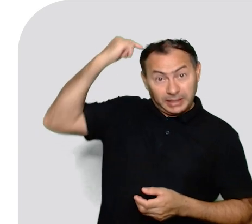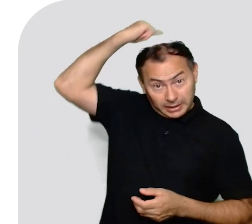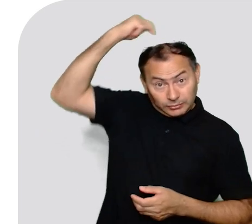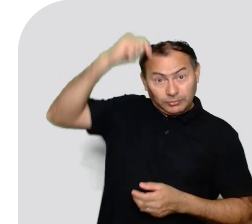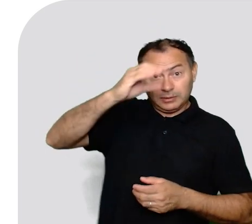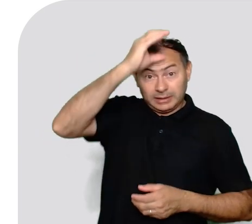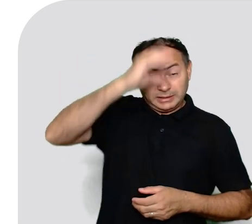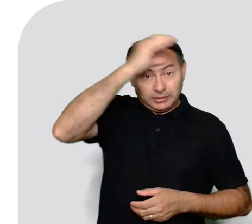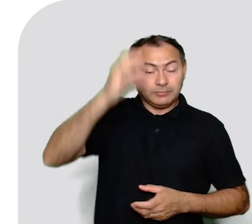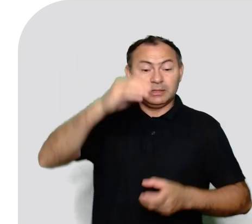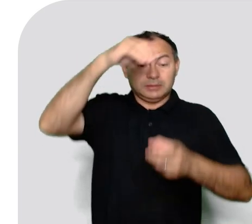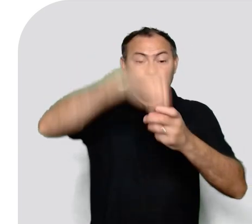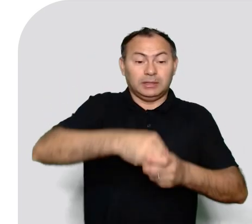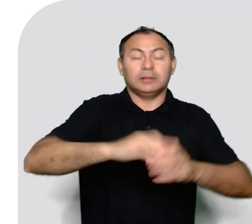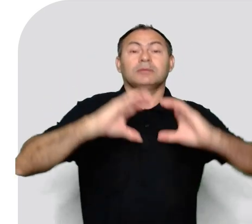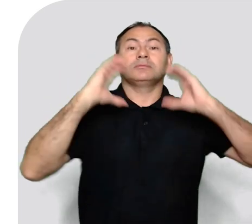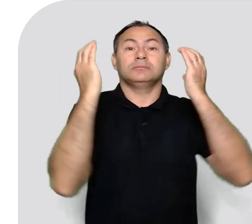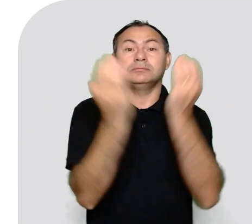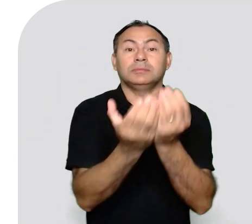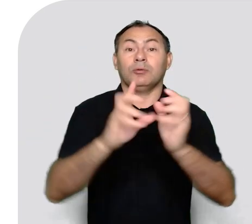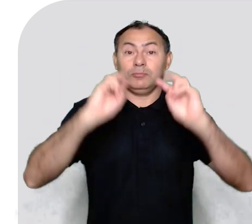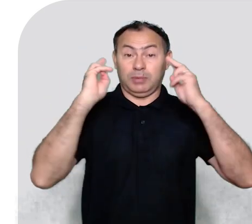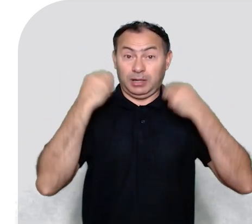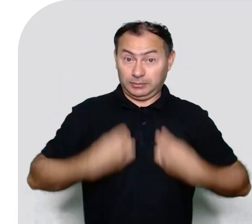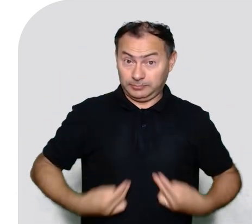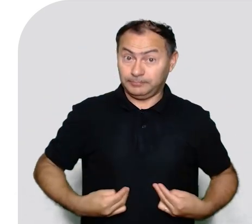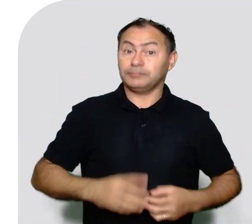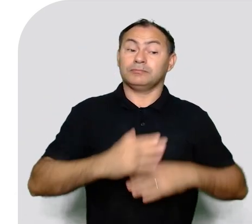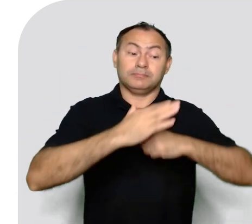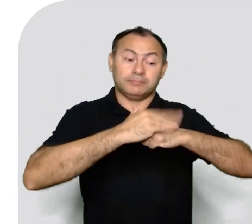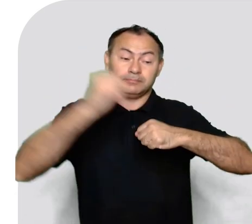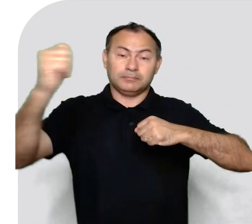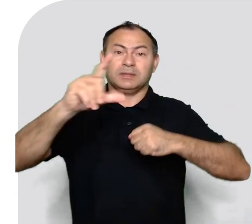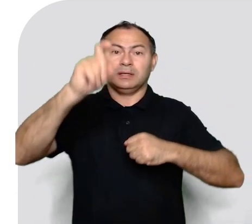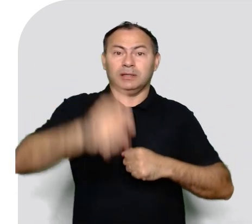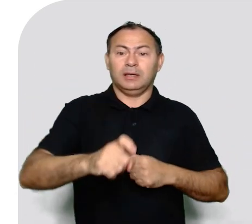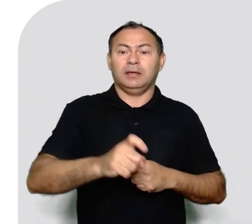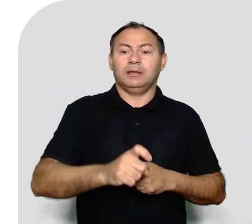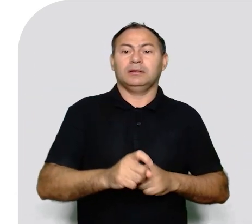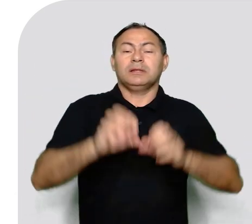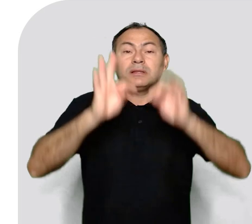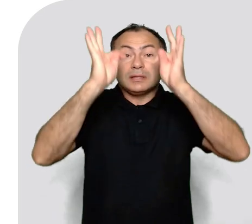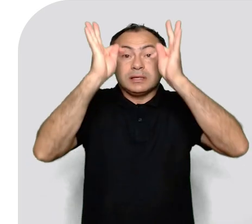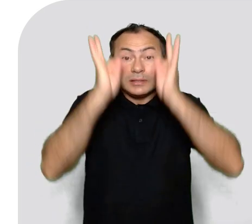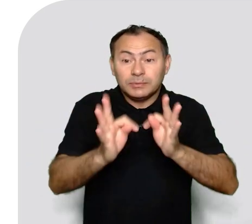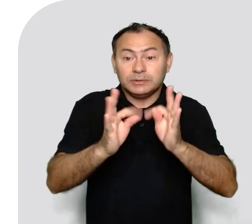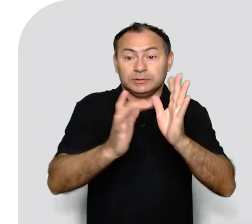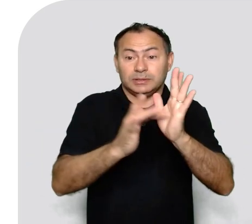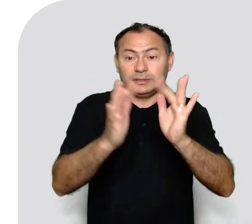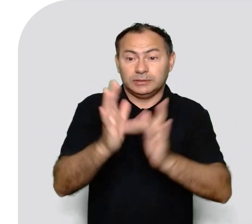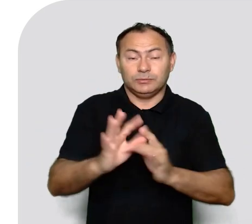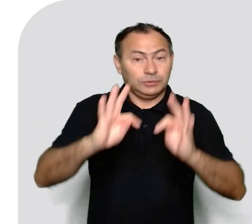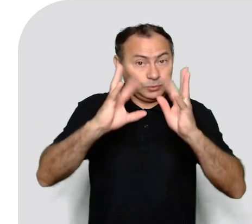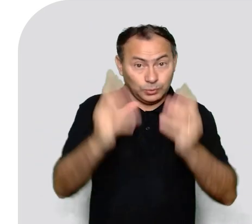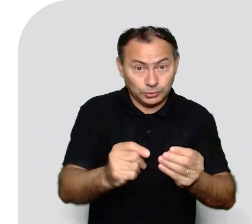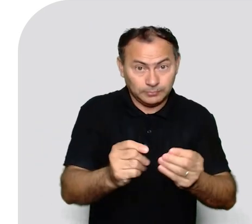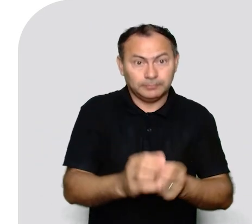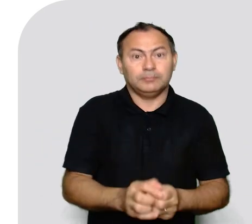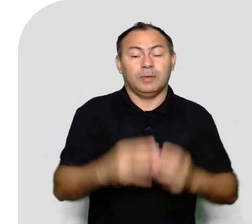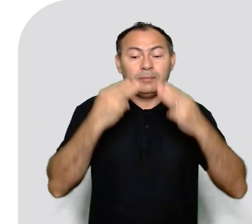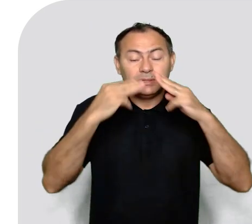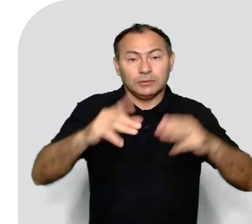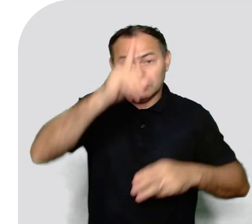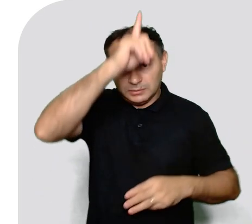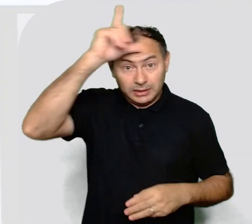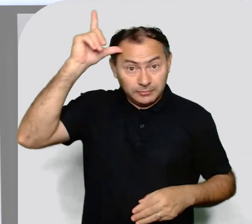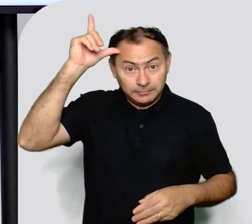também, no seio da comunidade humana, são chamados a serem testemunhas de Cristo em tudo.